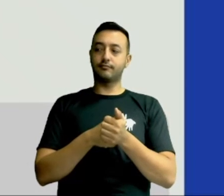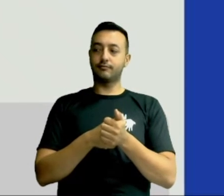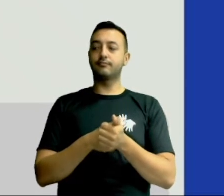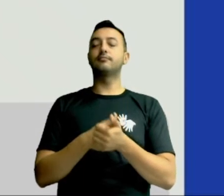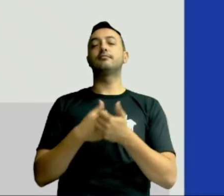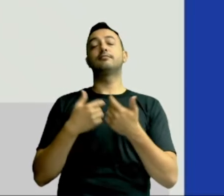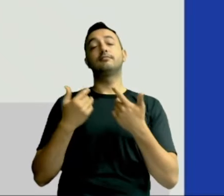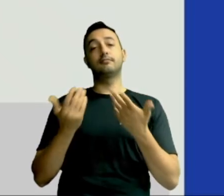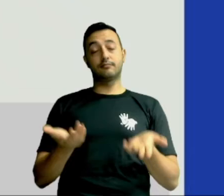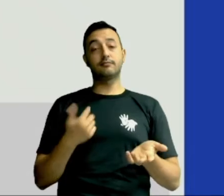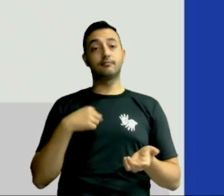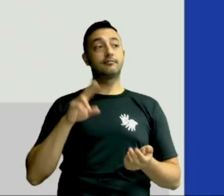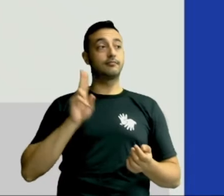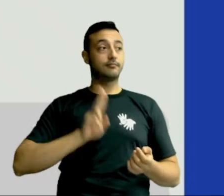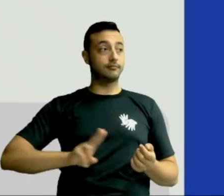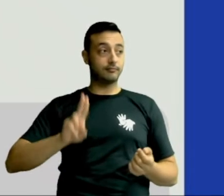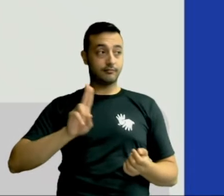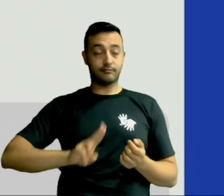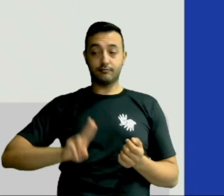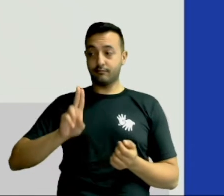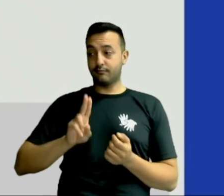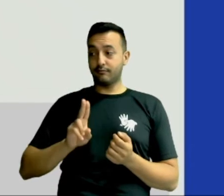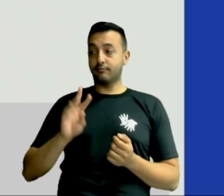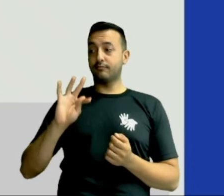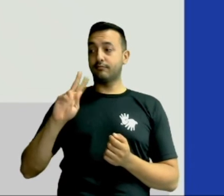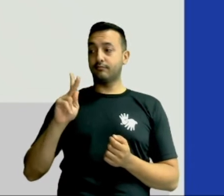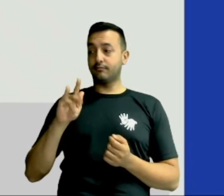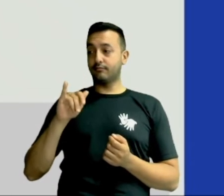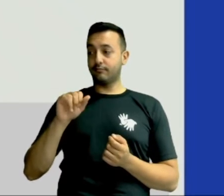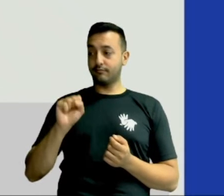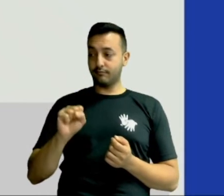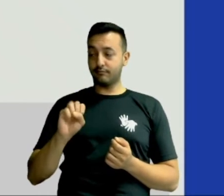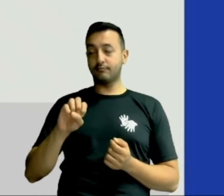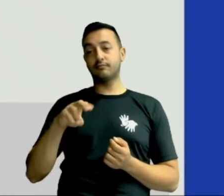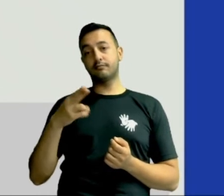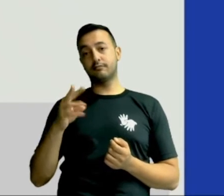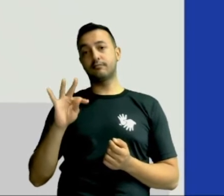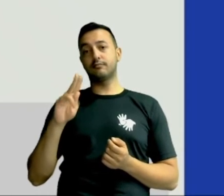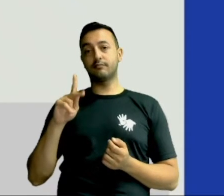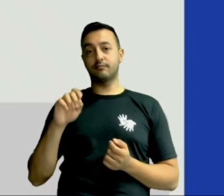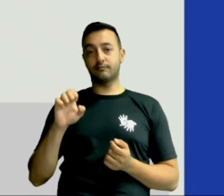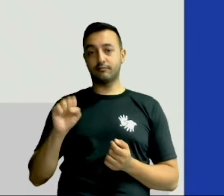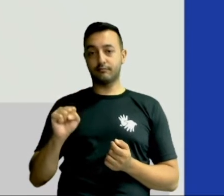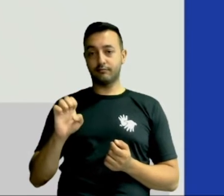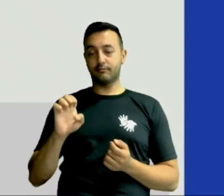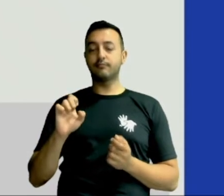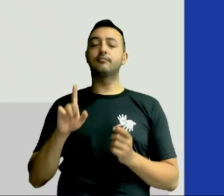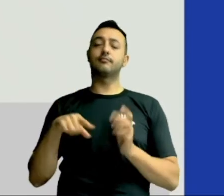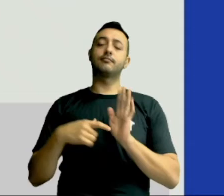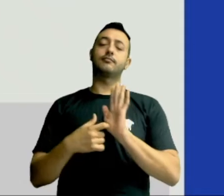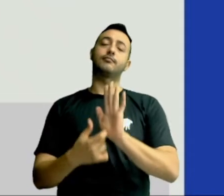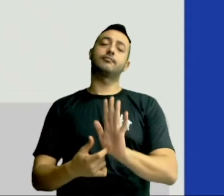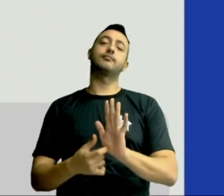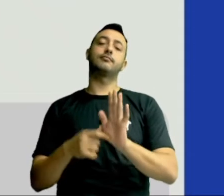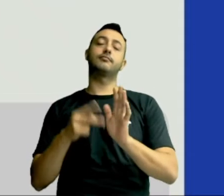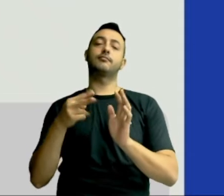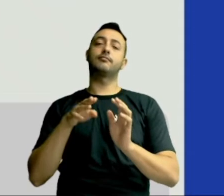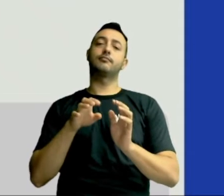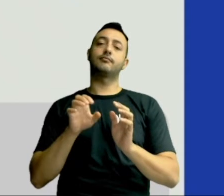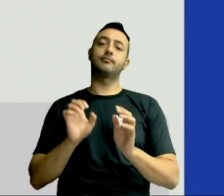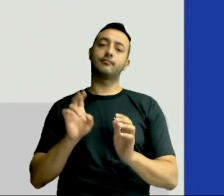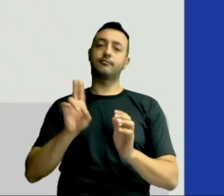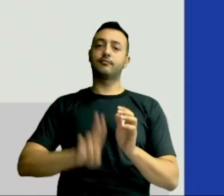bola eu vou utilizar o Deus onde né que é usa Você tem planos